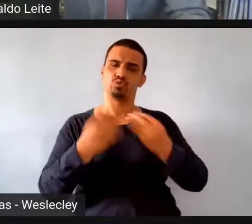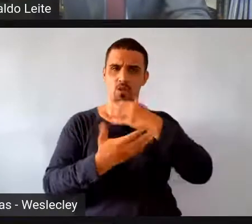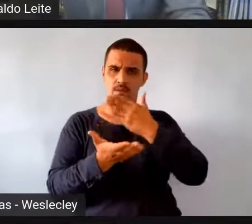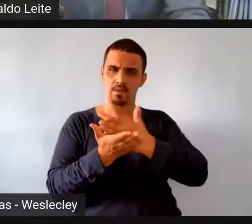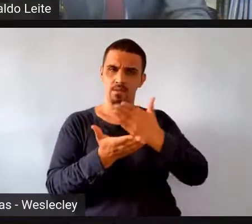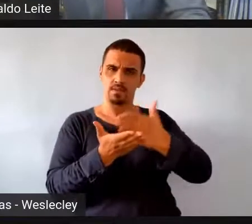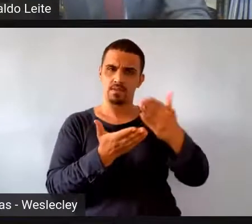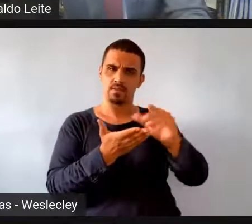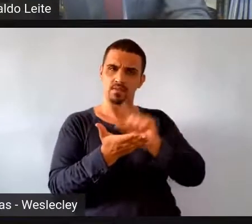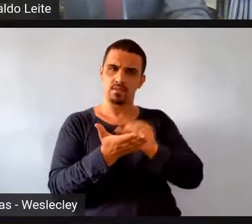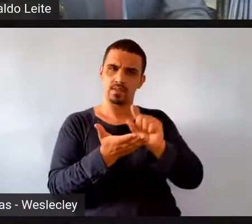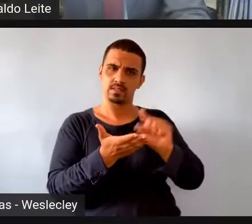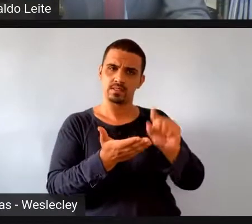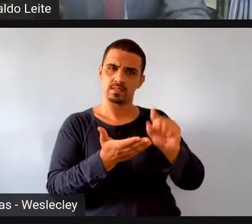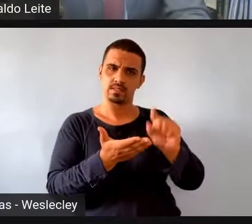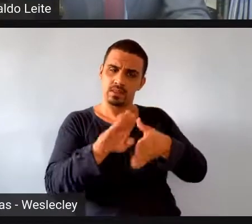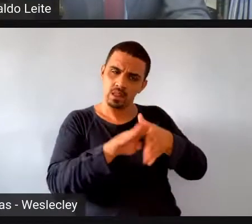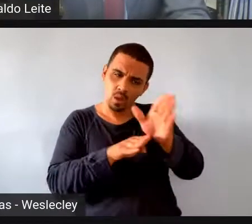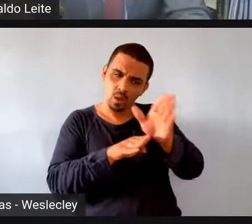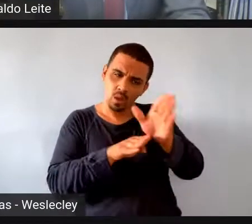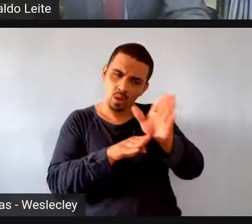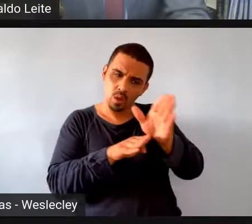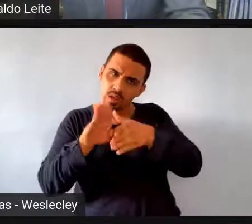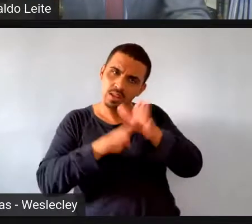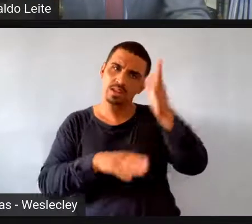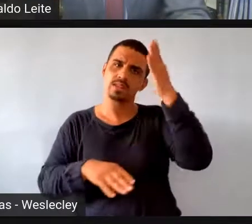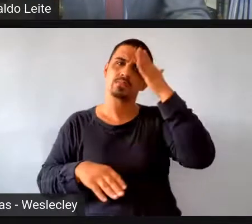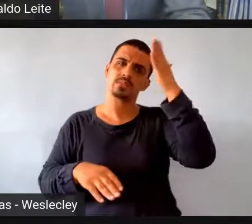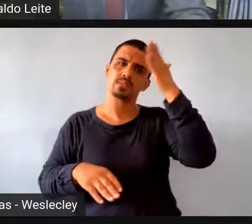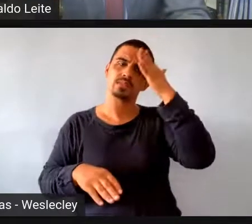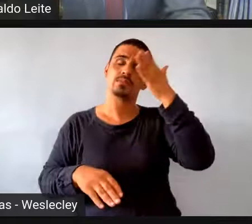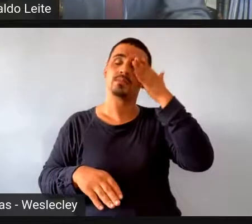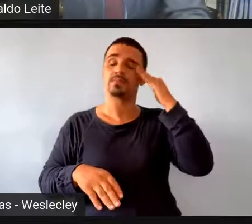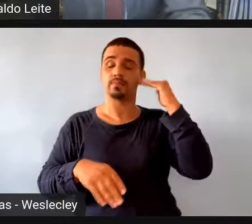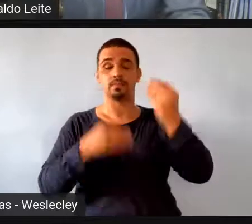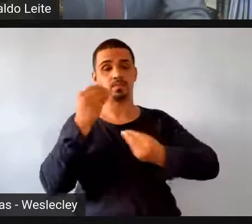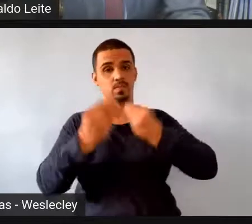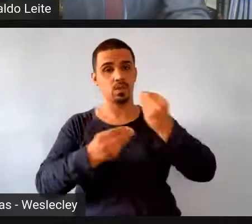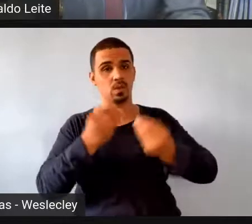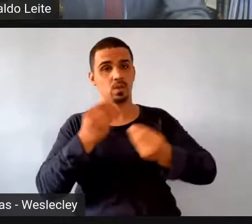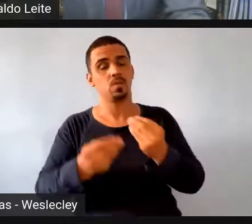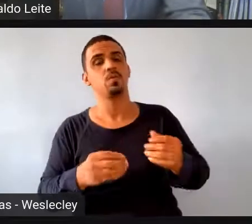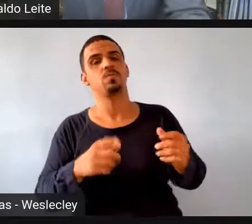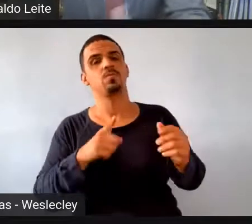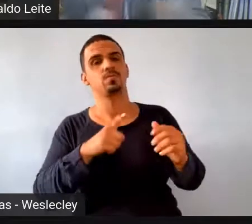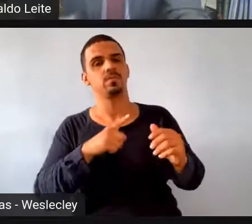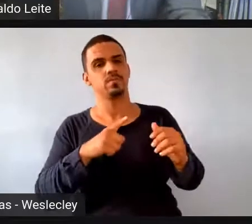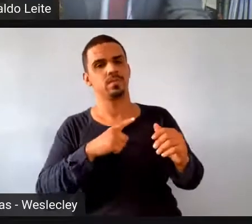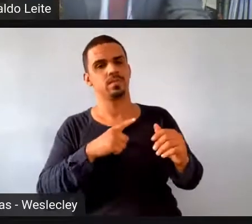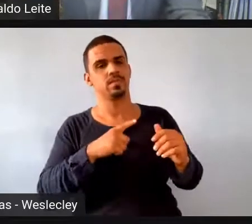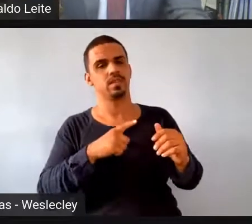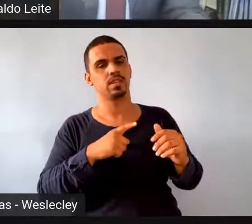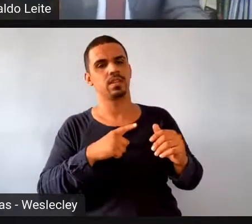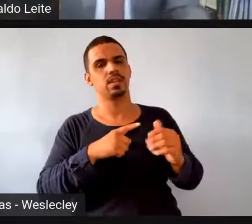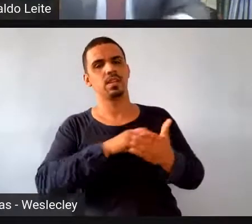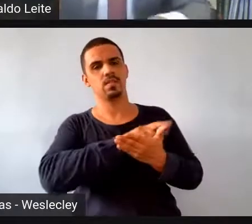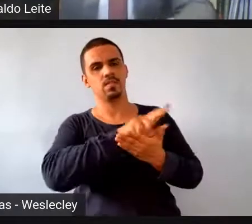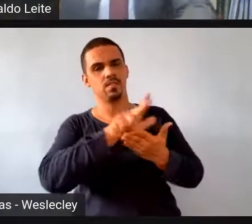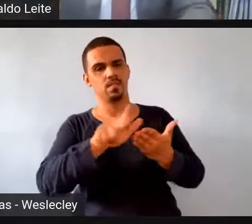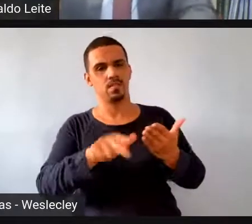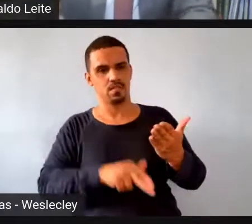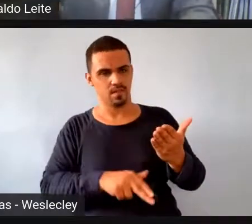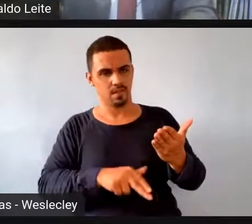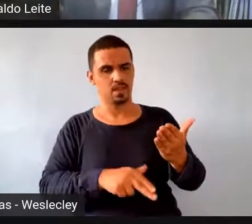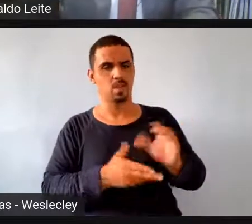regulação orientado para isso, sabendo que ao regular a gente modula e condiciona fluxos de recursos e, portanto,